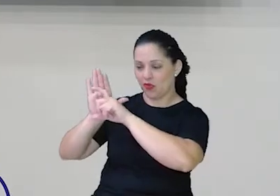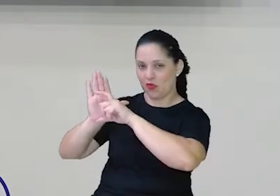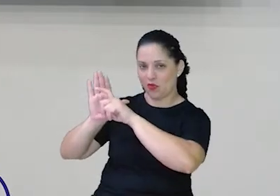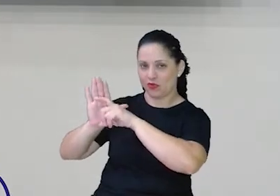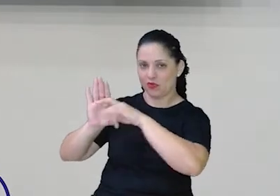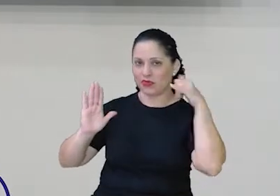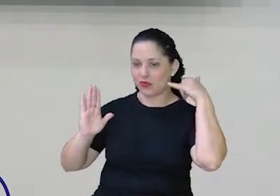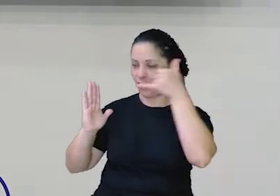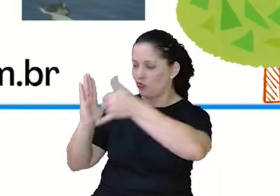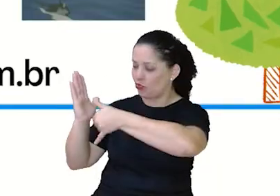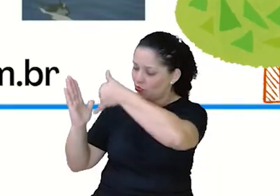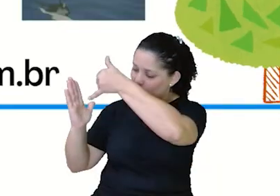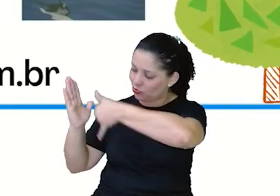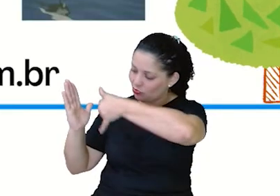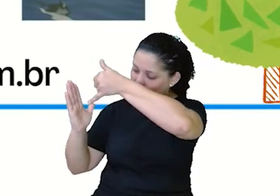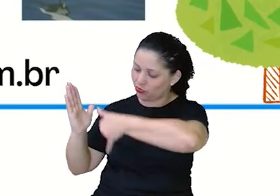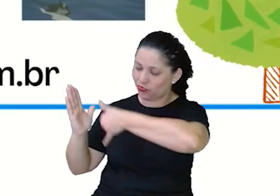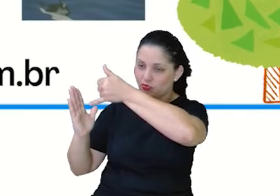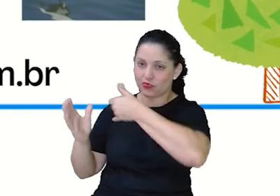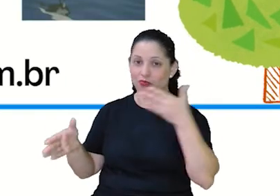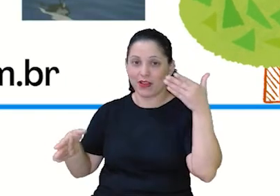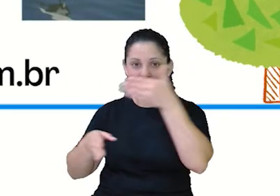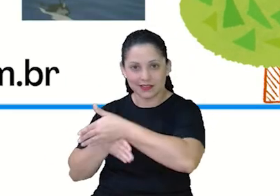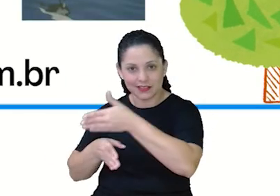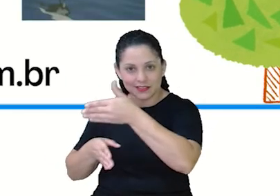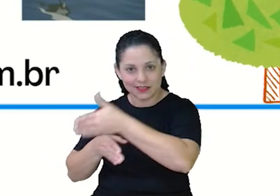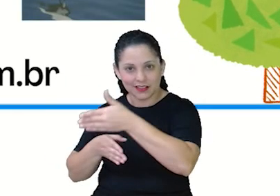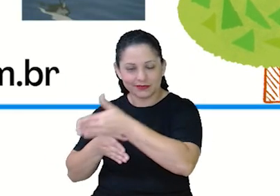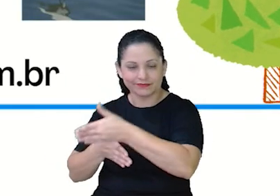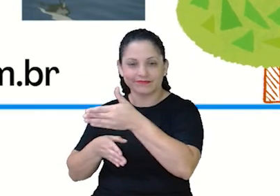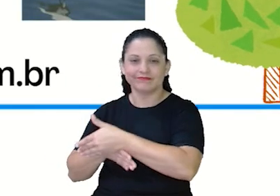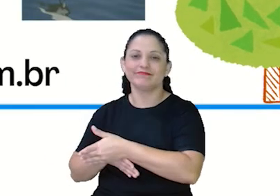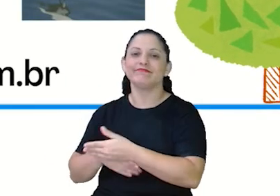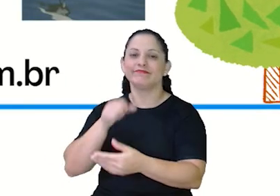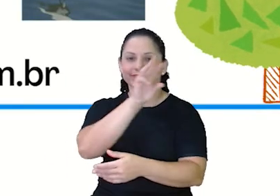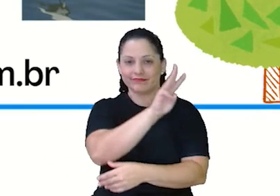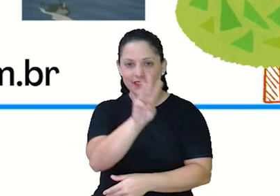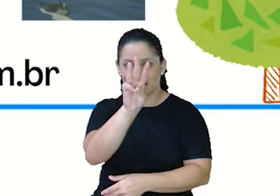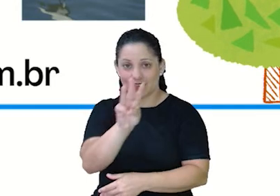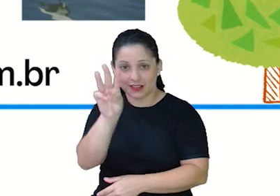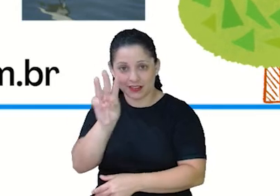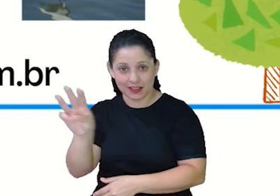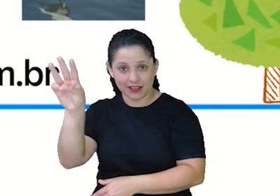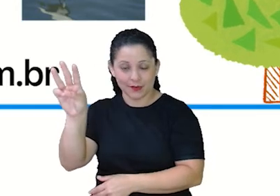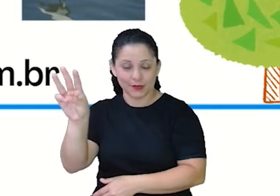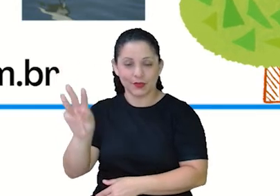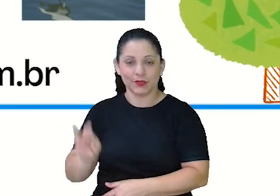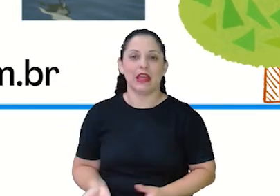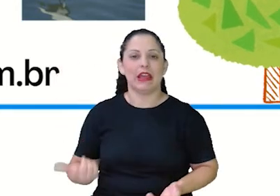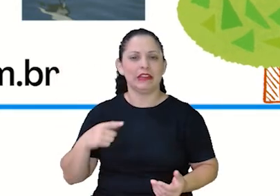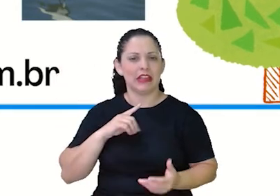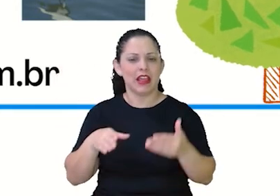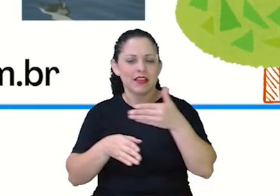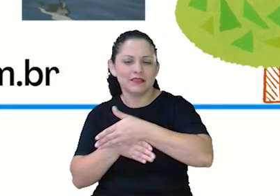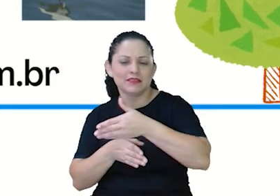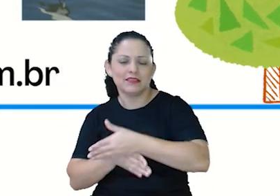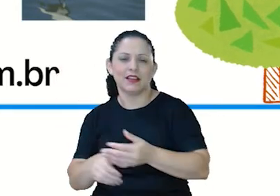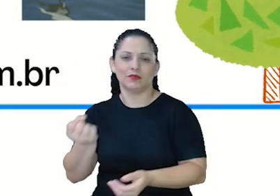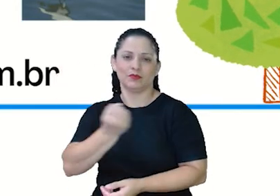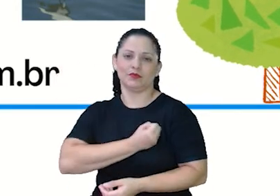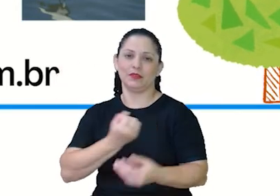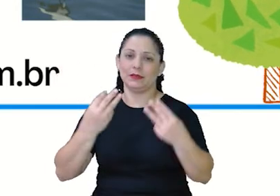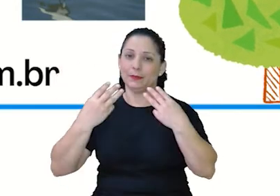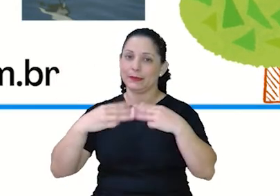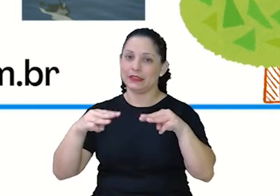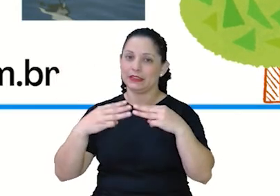ou tablet, aponta para cá que ele vai enviar direto para vocês lá para a árvore do livro. Aí você bota o seu login, que é a sua matrícula, entra e